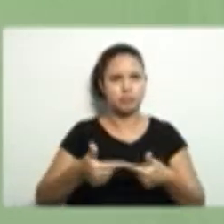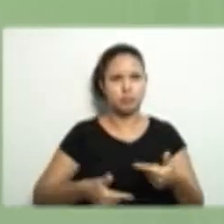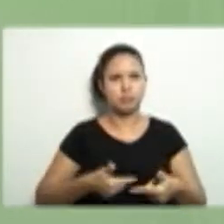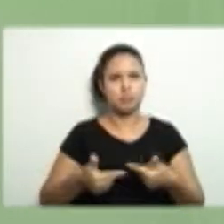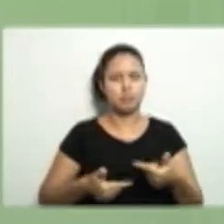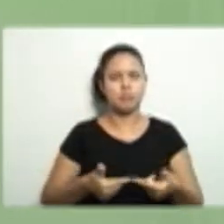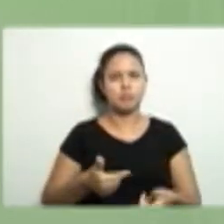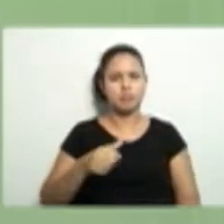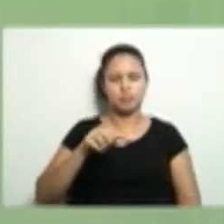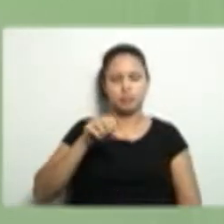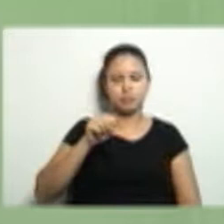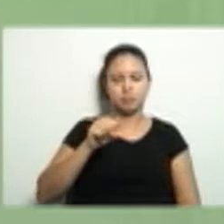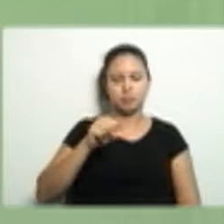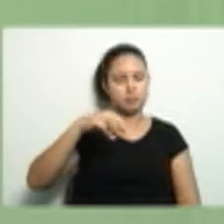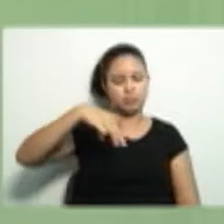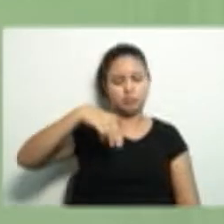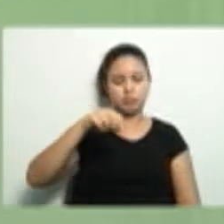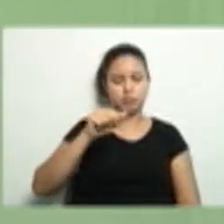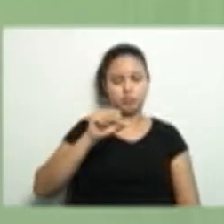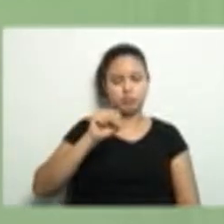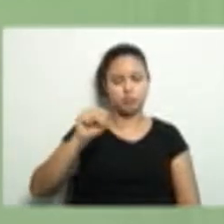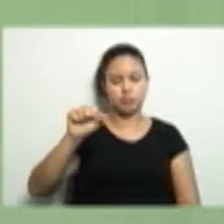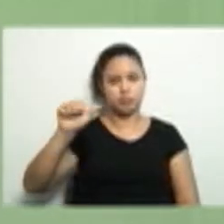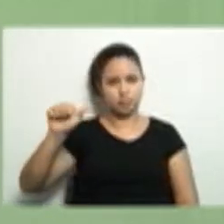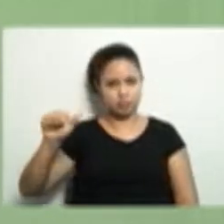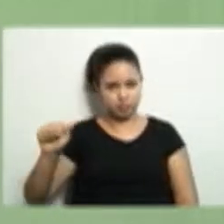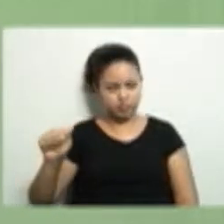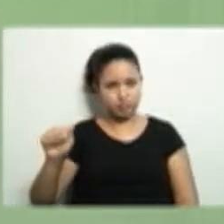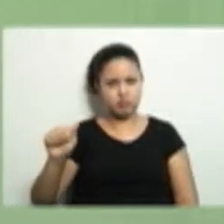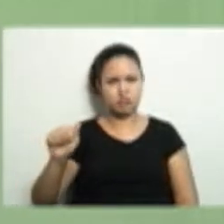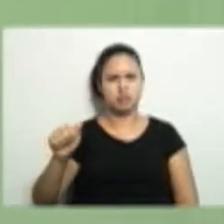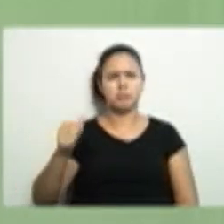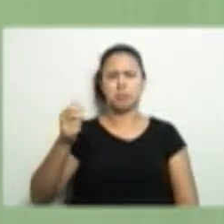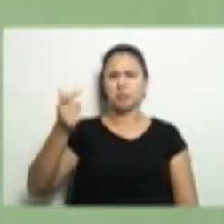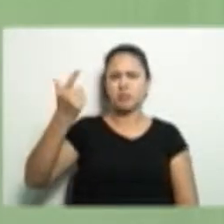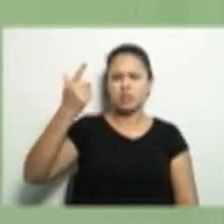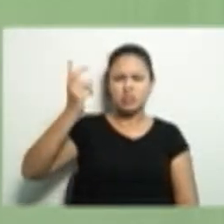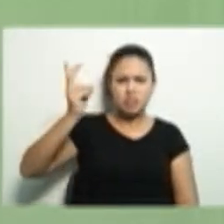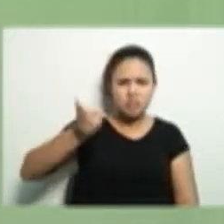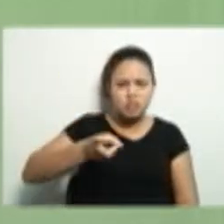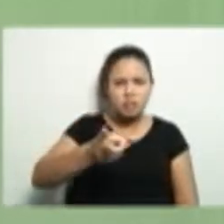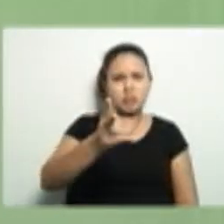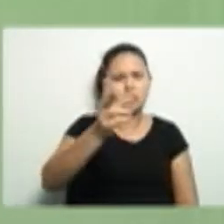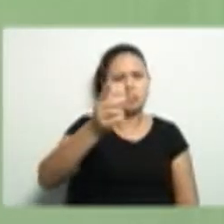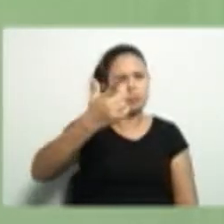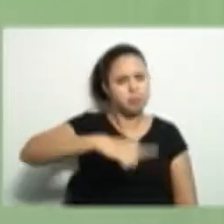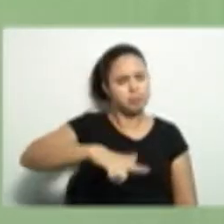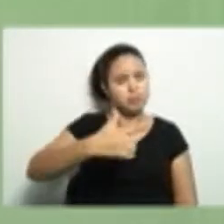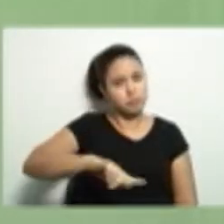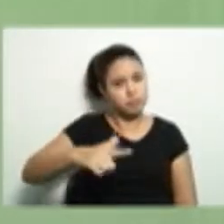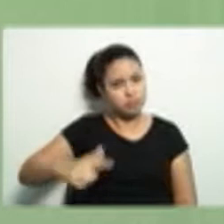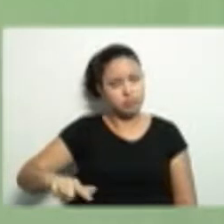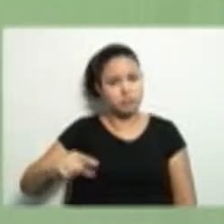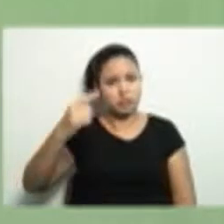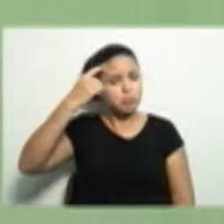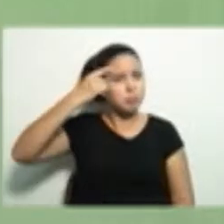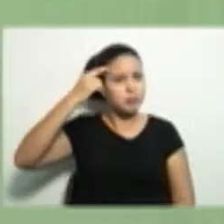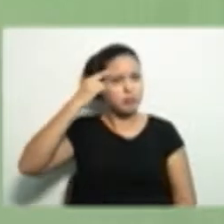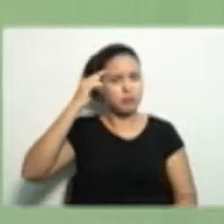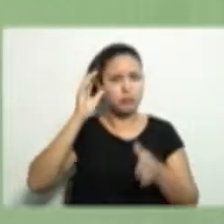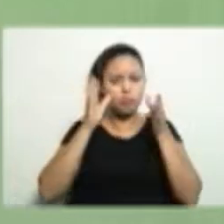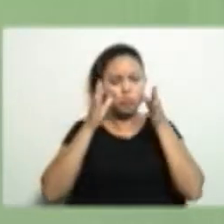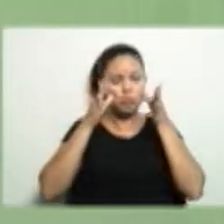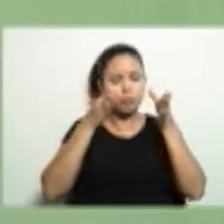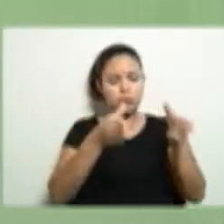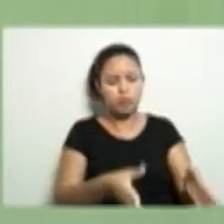vezes, existe já algum grau de padronização e é baseado em equipamentos e não em pessoas. Então, o foco não é mais